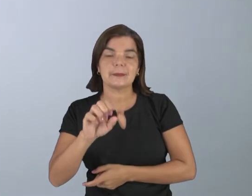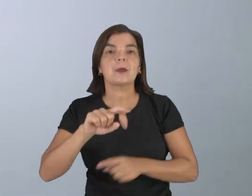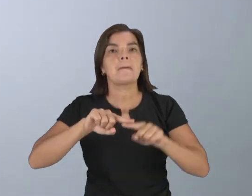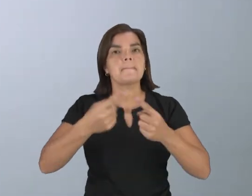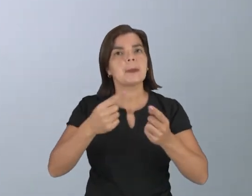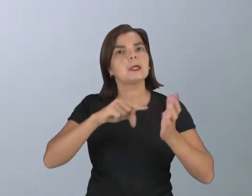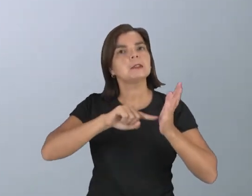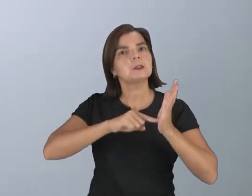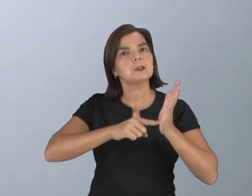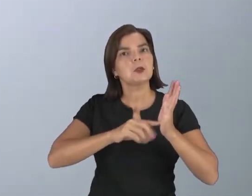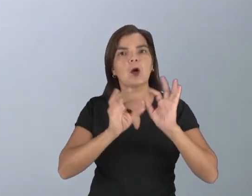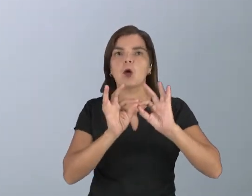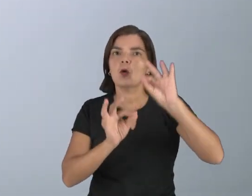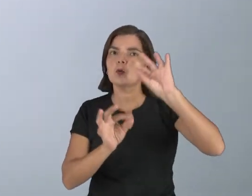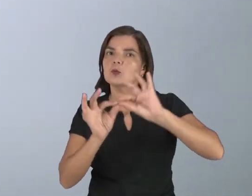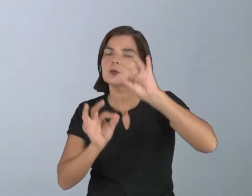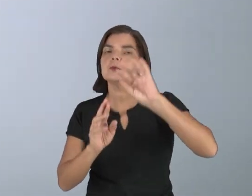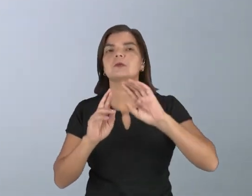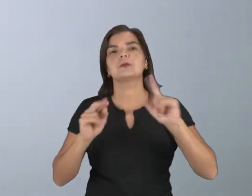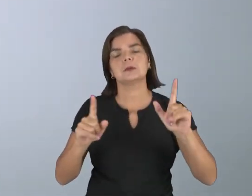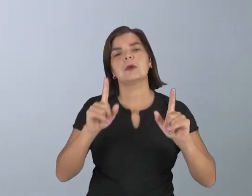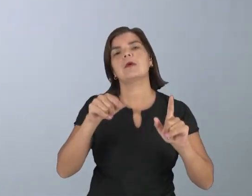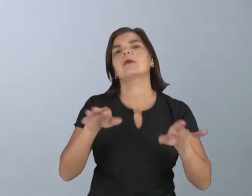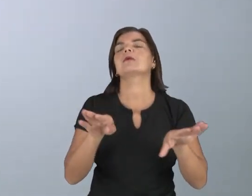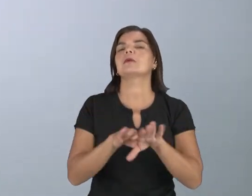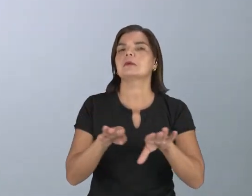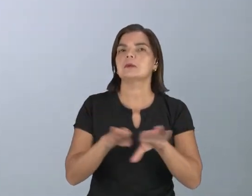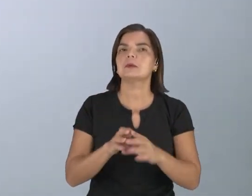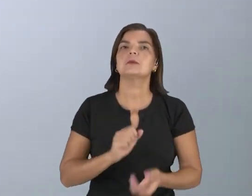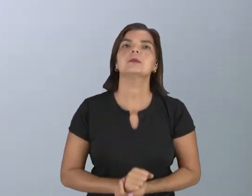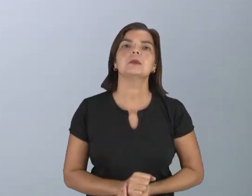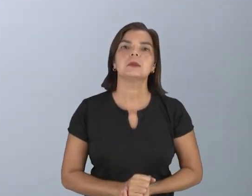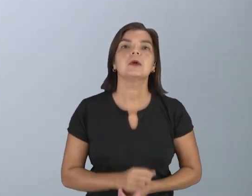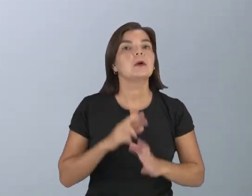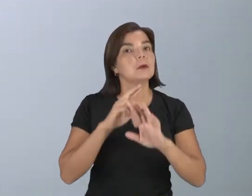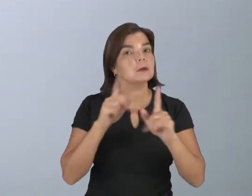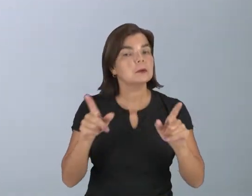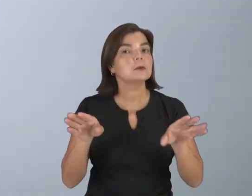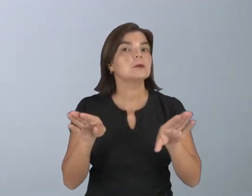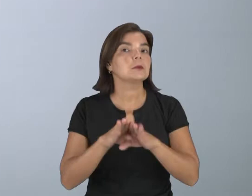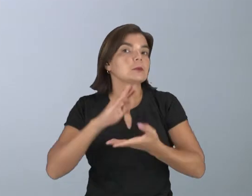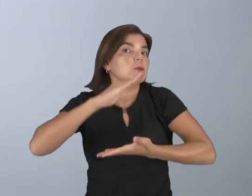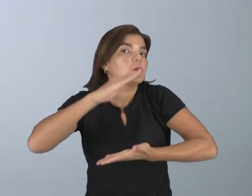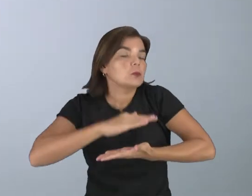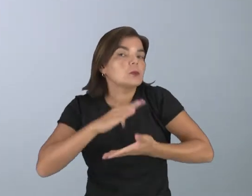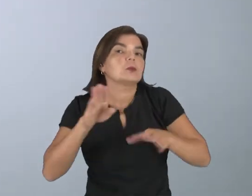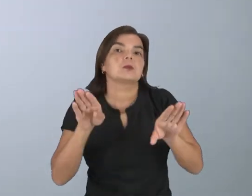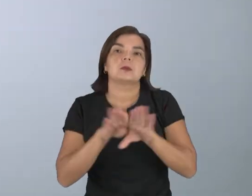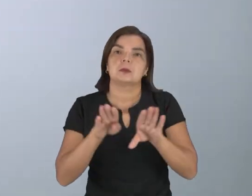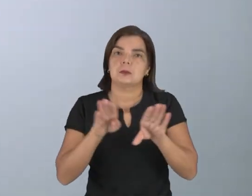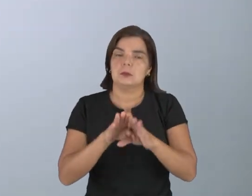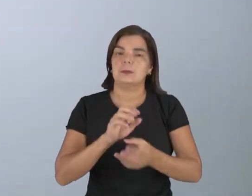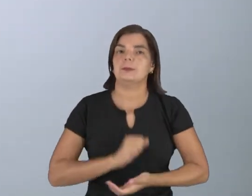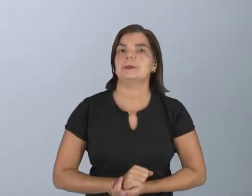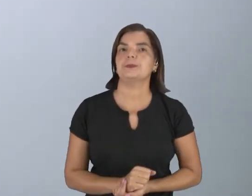a alturas diferentes ali, então a diferença de pressão desses pontos já